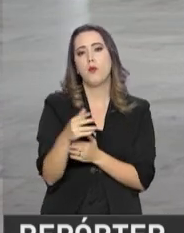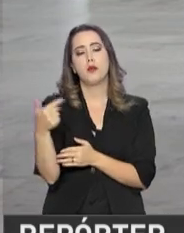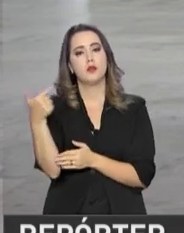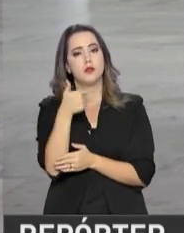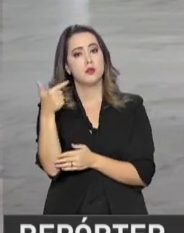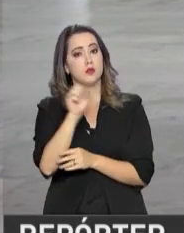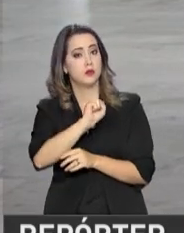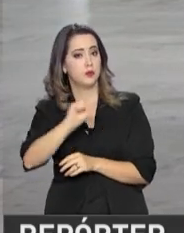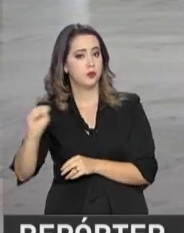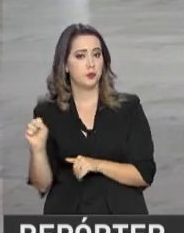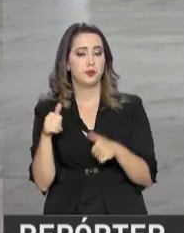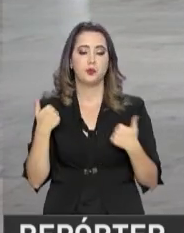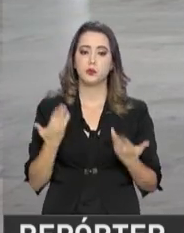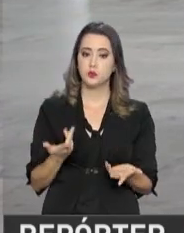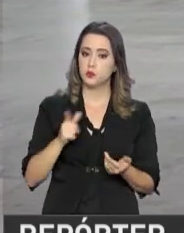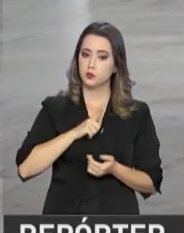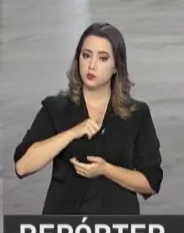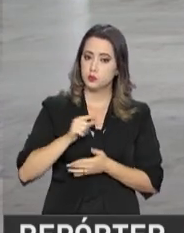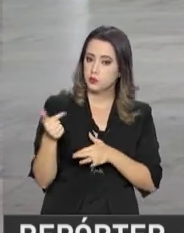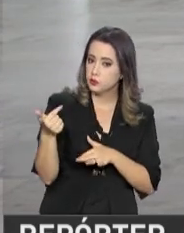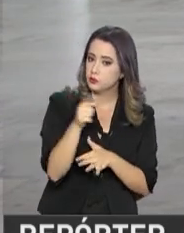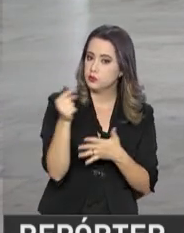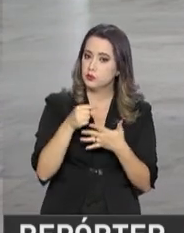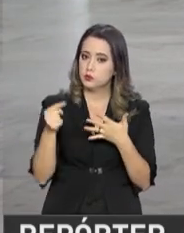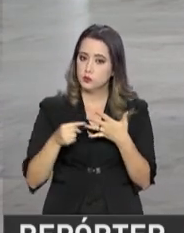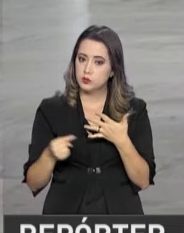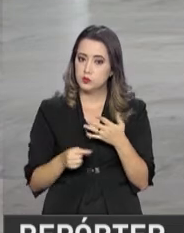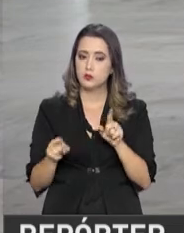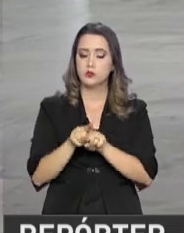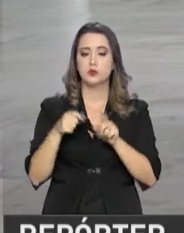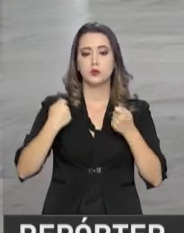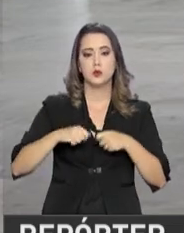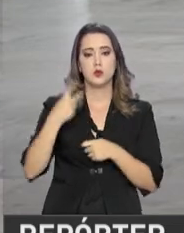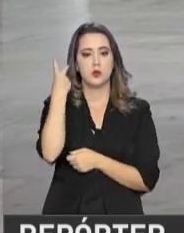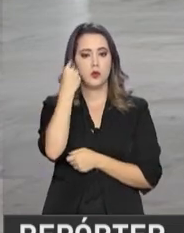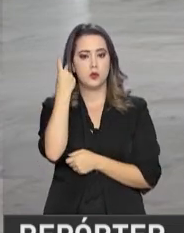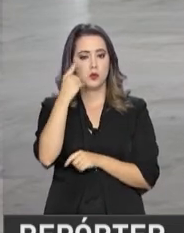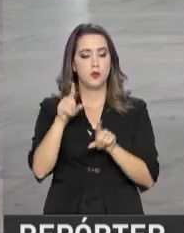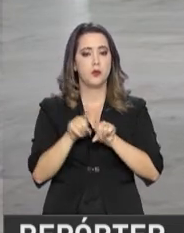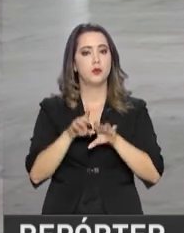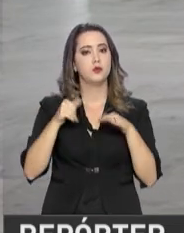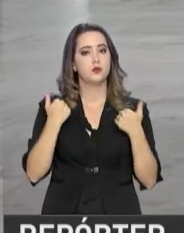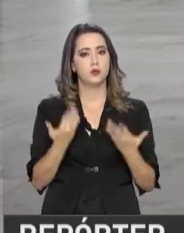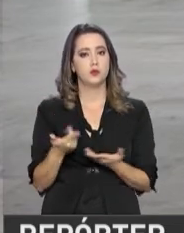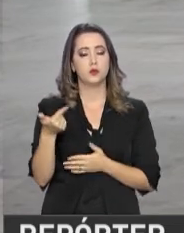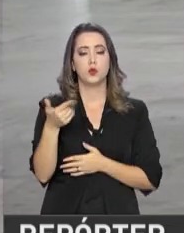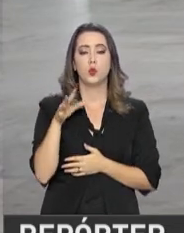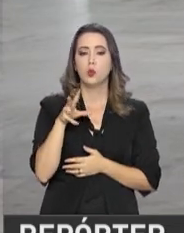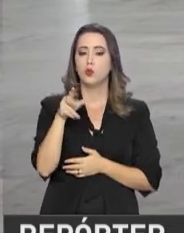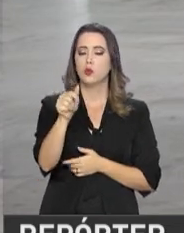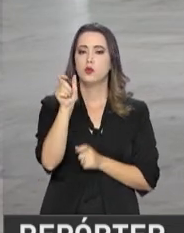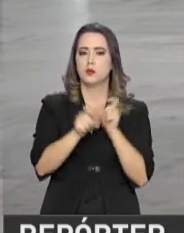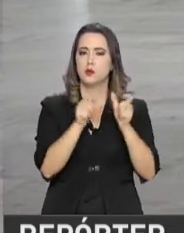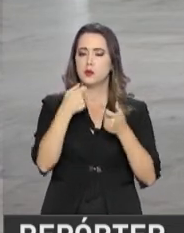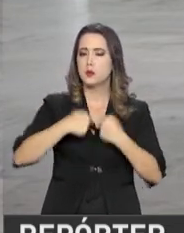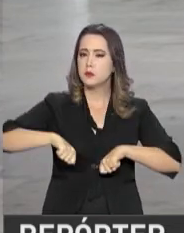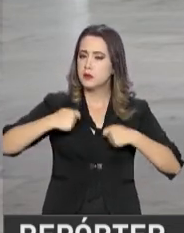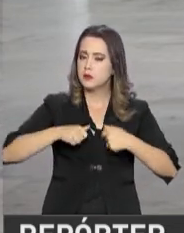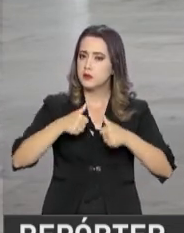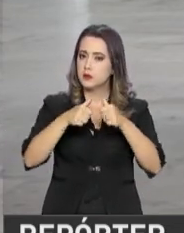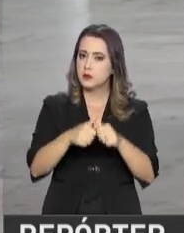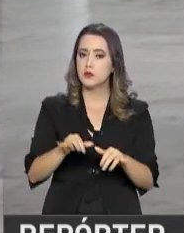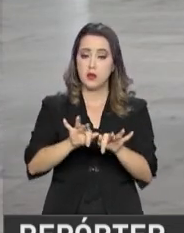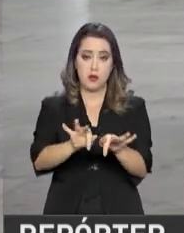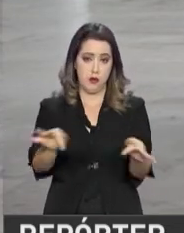semestre existem outras condições que também são comuns como você falou todos precisam estar no